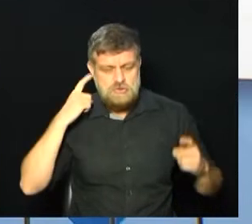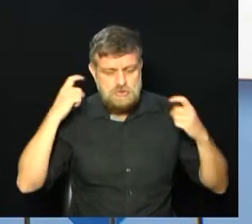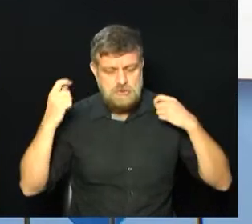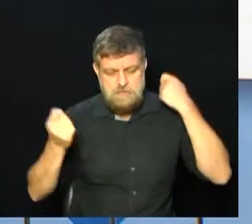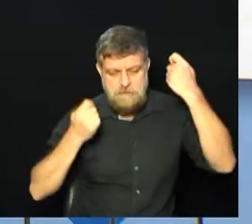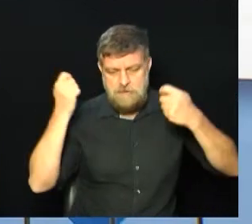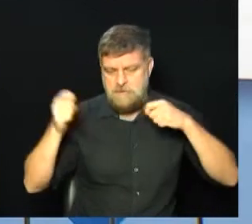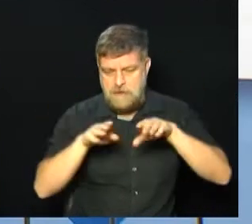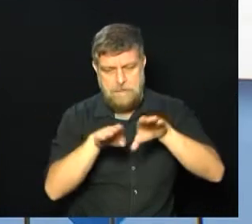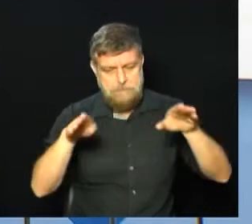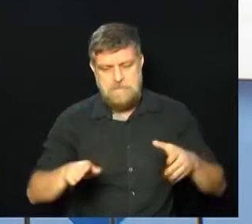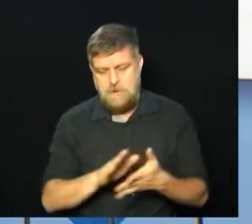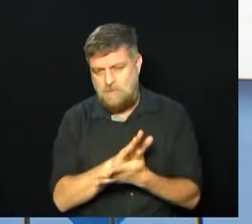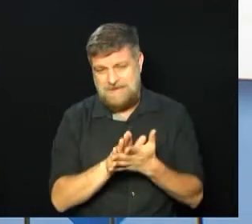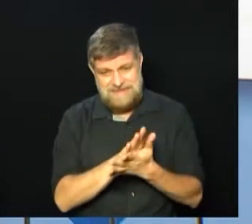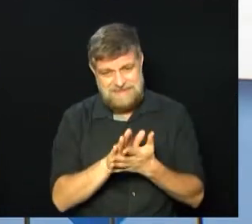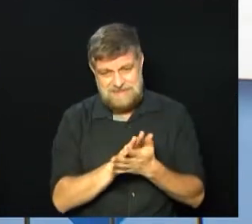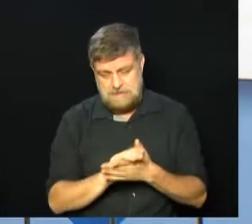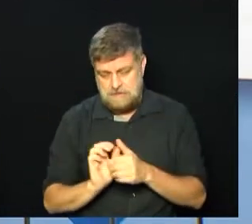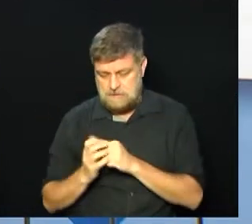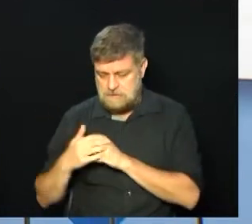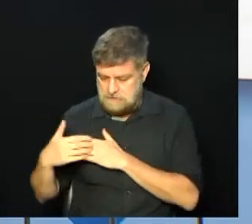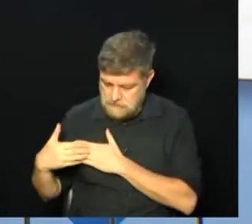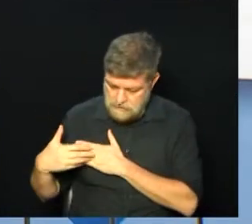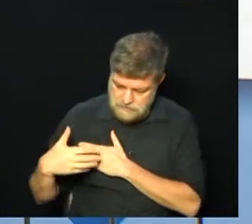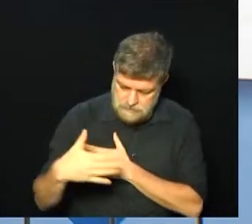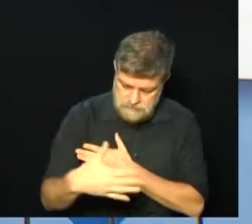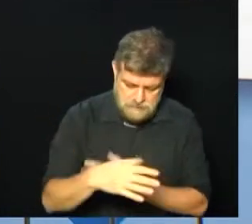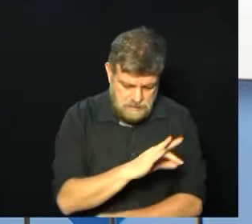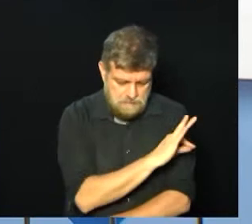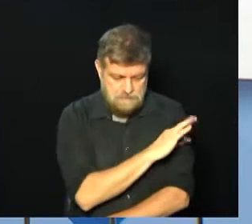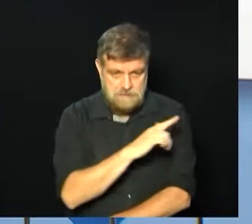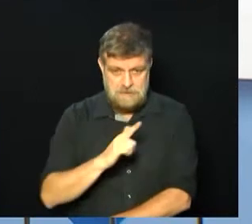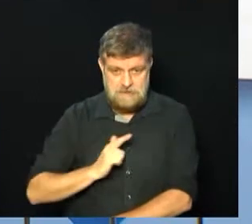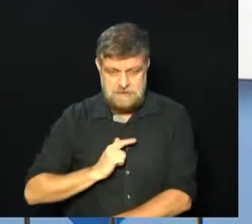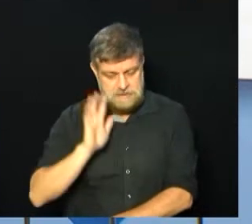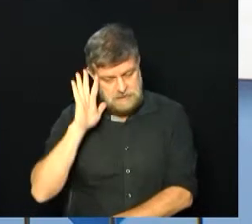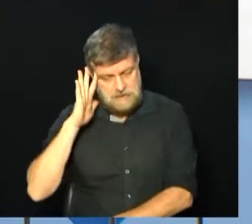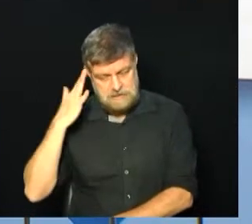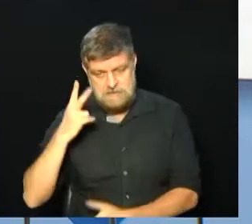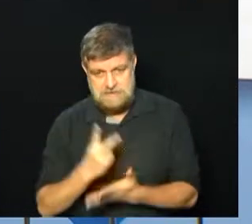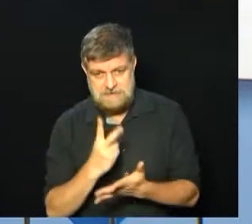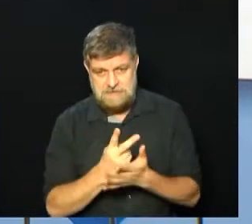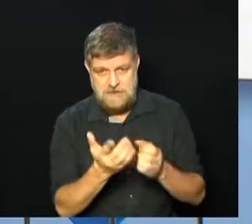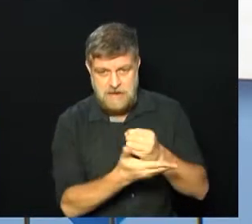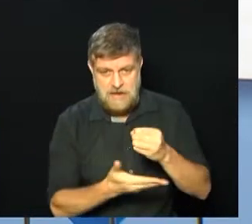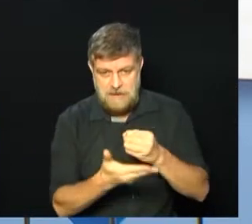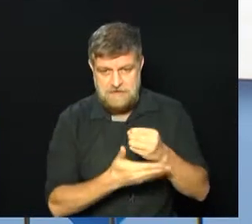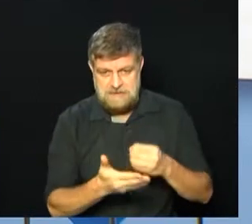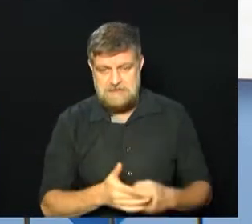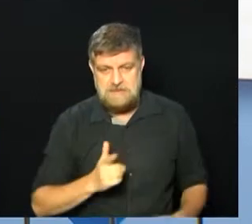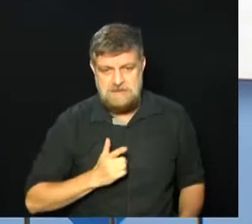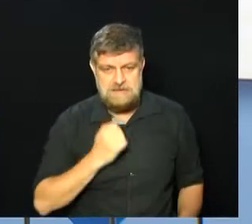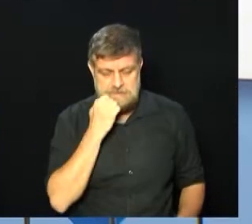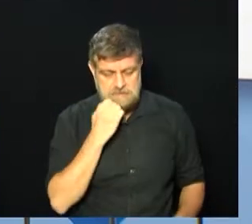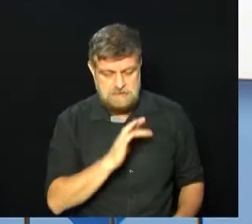bandas e palcos desde o início da pandemia a prefeitura tem pautado as suas decisões com base em critérios técnicos